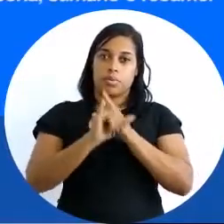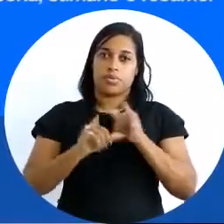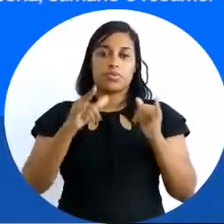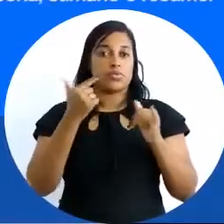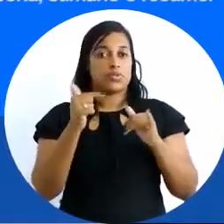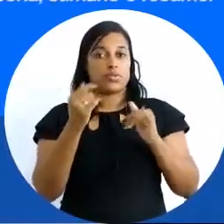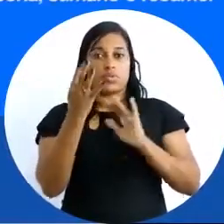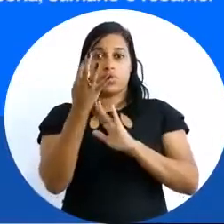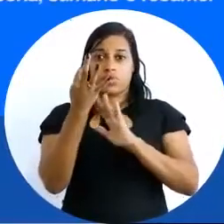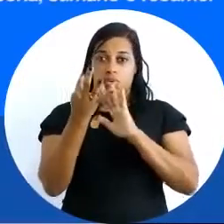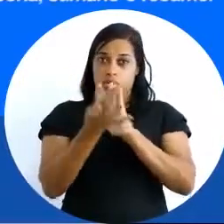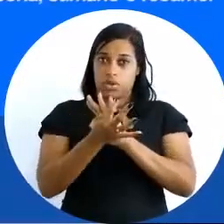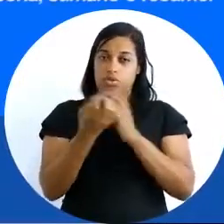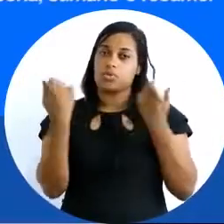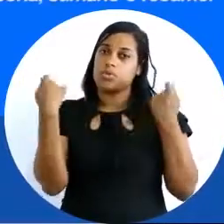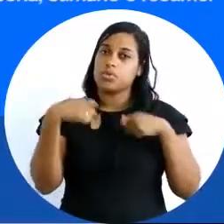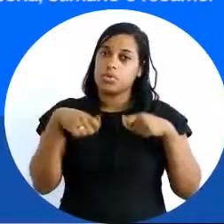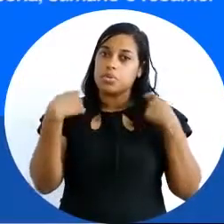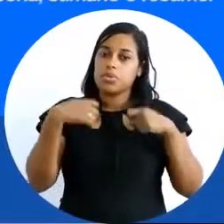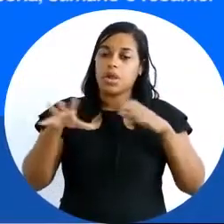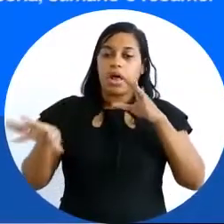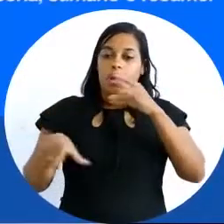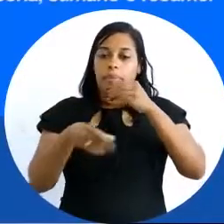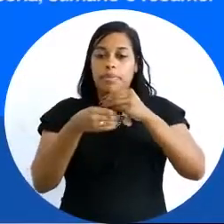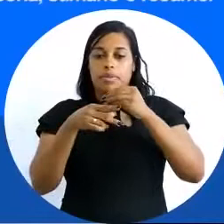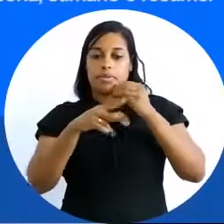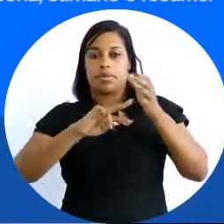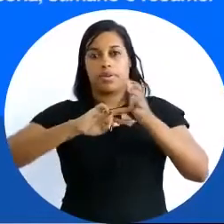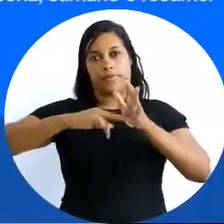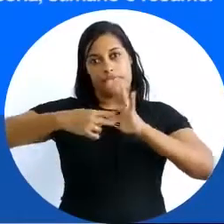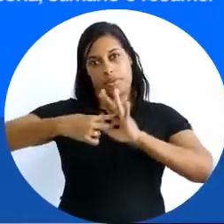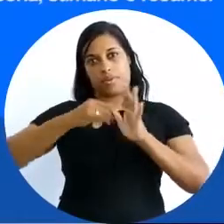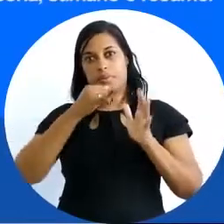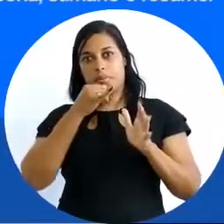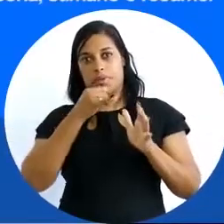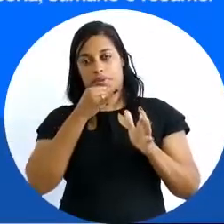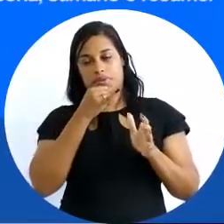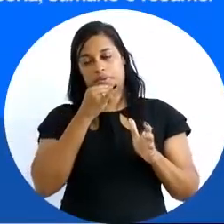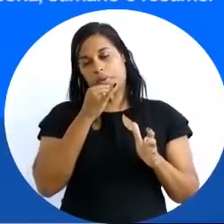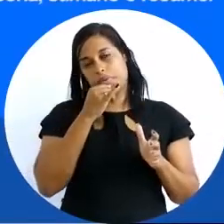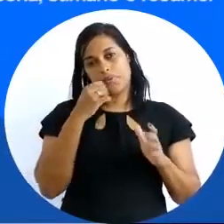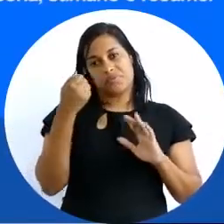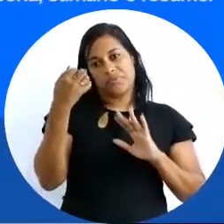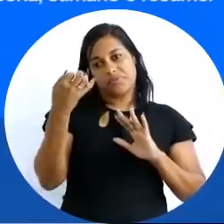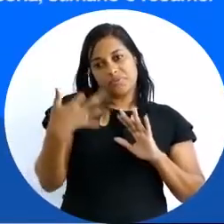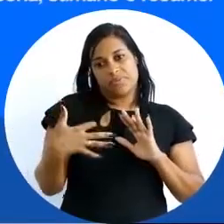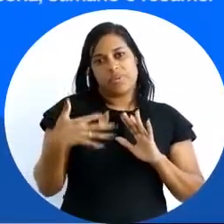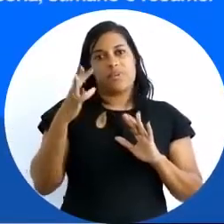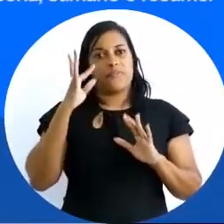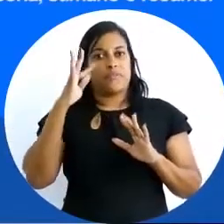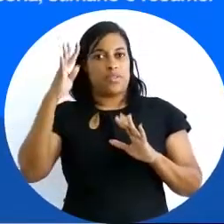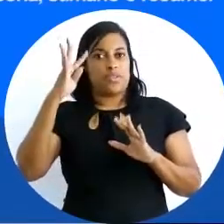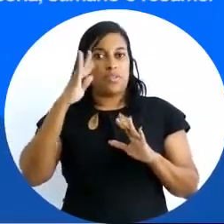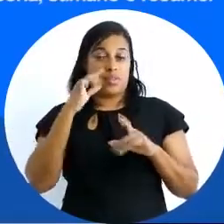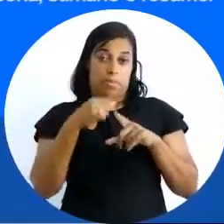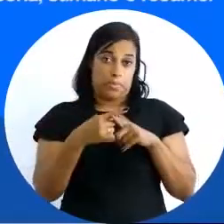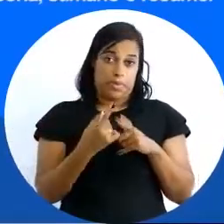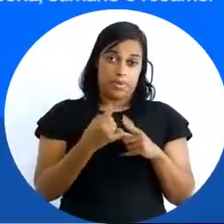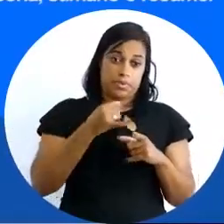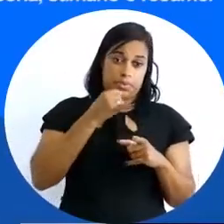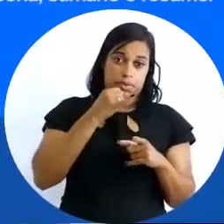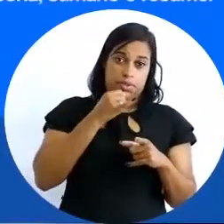no texto, mas que eu precise completar aquele sentido. Por exemplo, às vezes não fica tão claro que são filósofos, mas eu